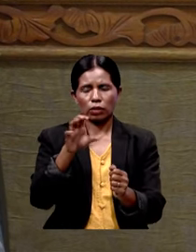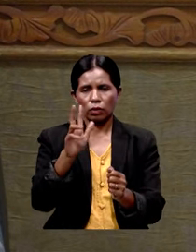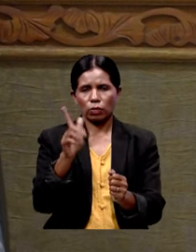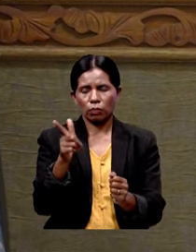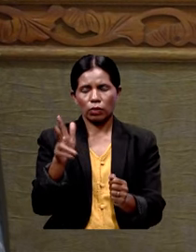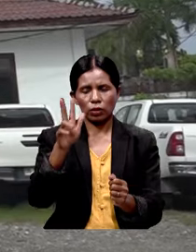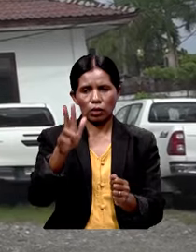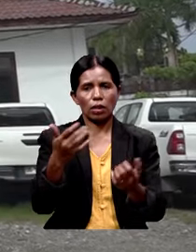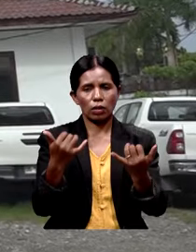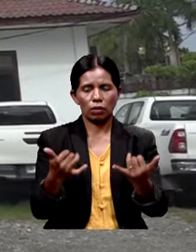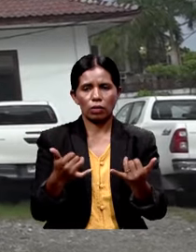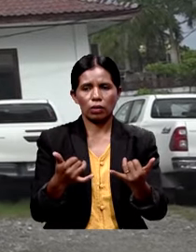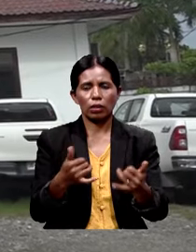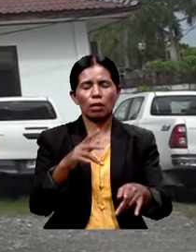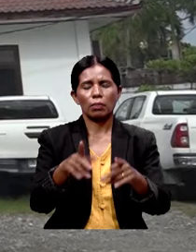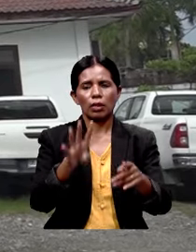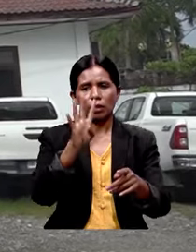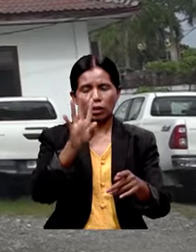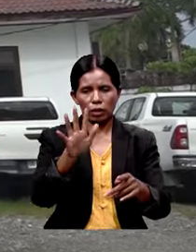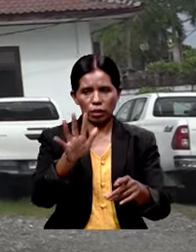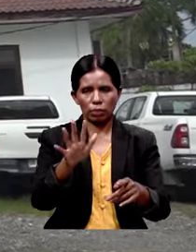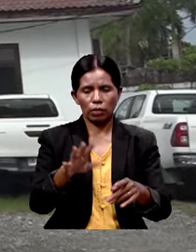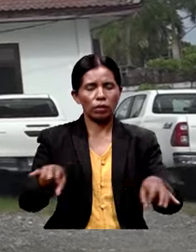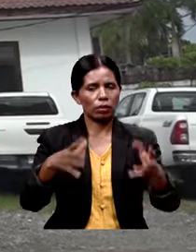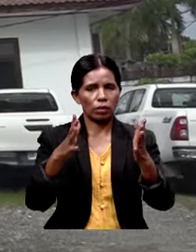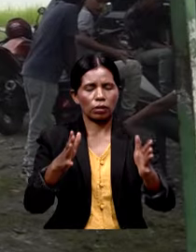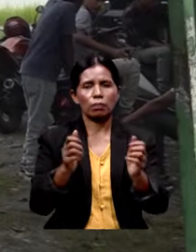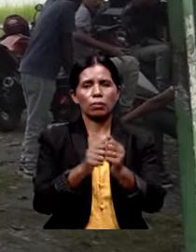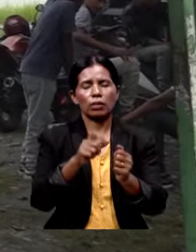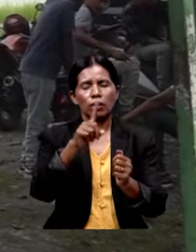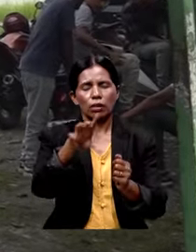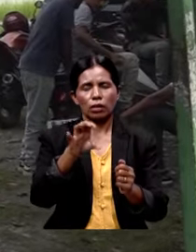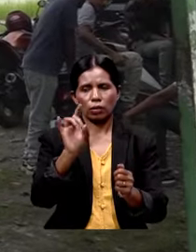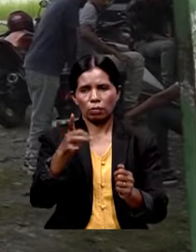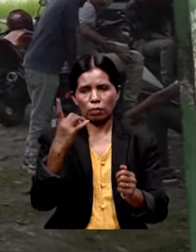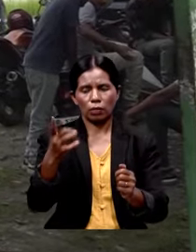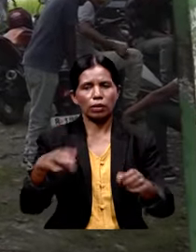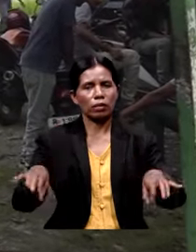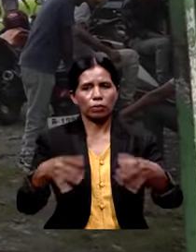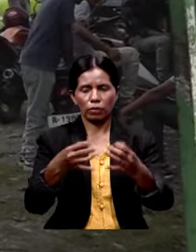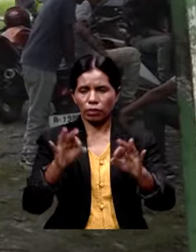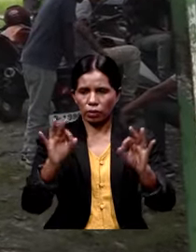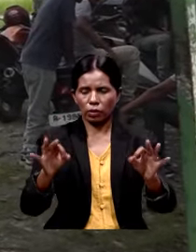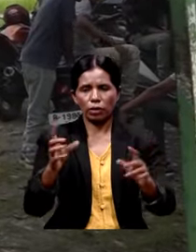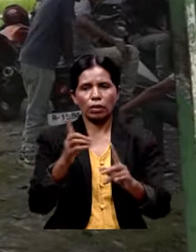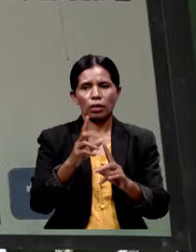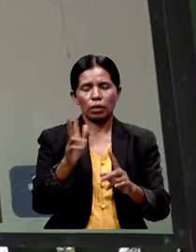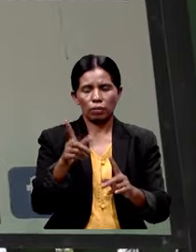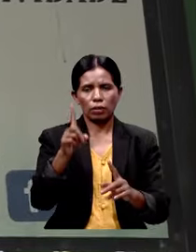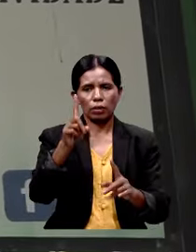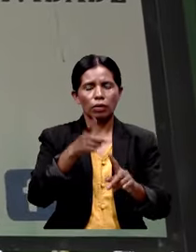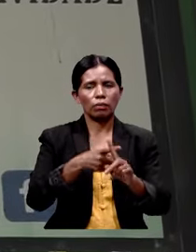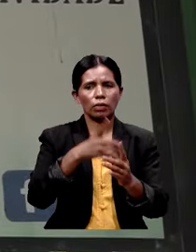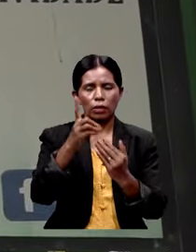ne funcionário IFES hela 95, tama funcionário contratado atu sidar sanun resinvalu ma kontratu terminauna, i halorong tonun resingi da fulan